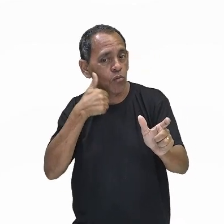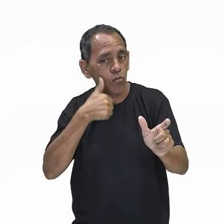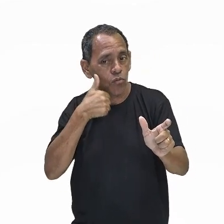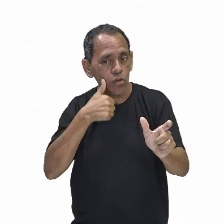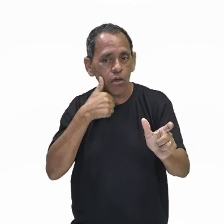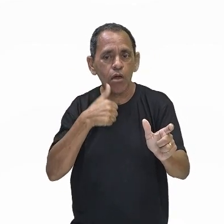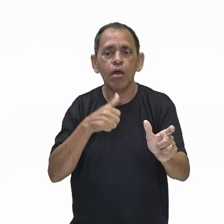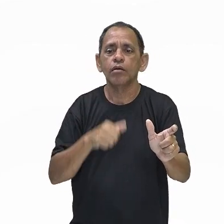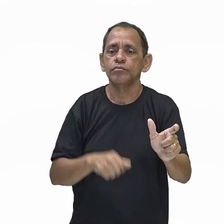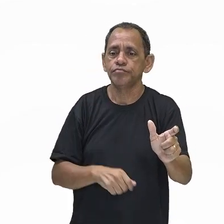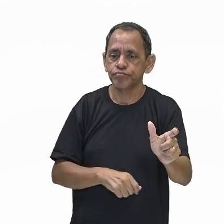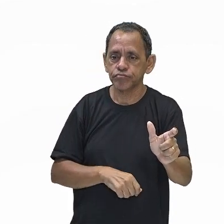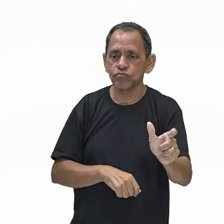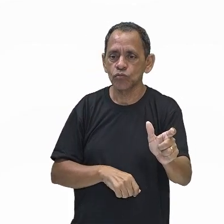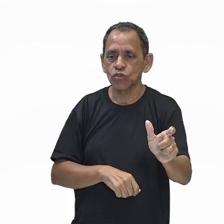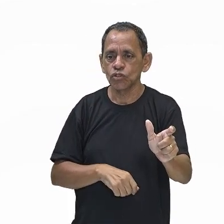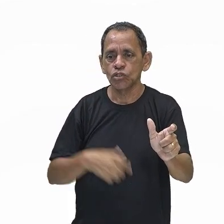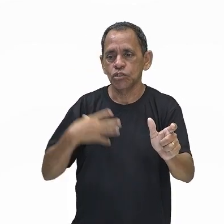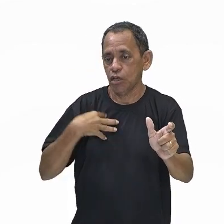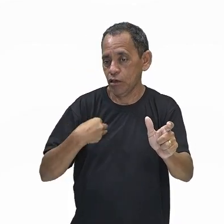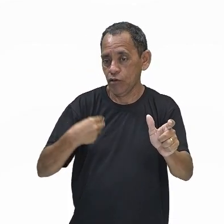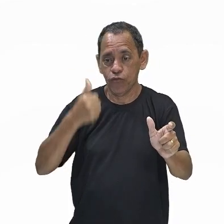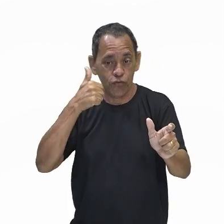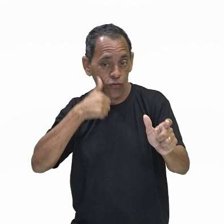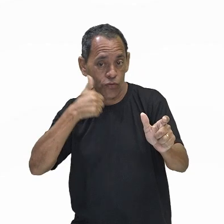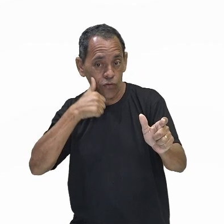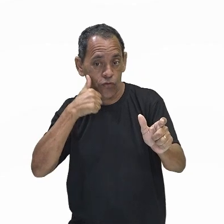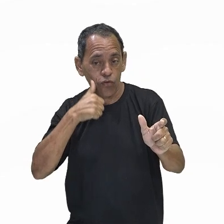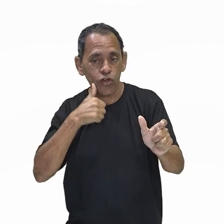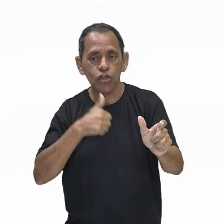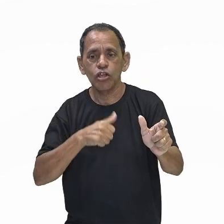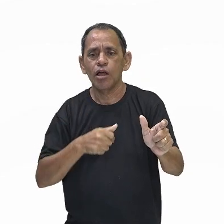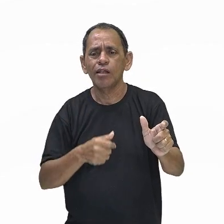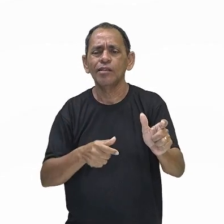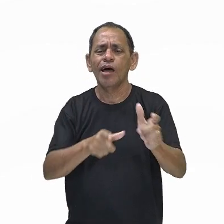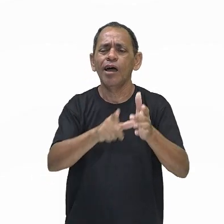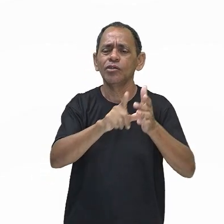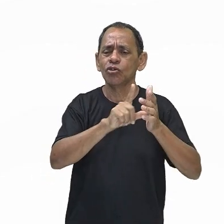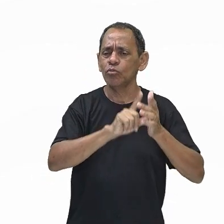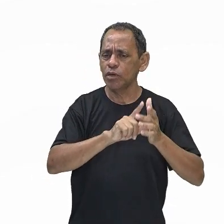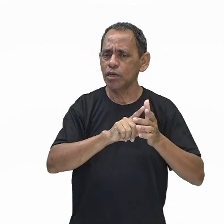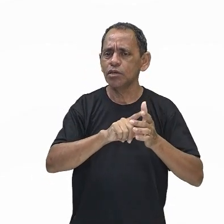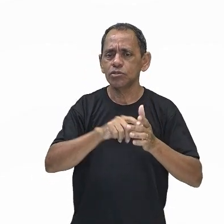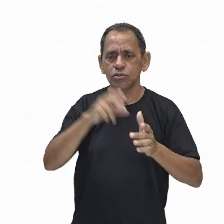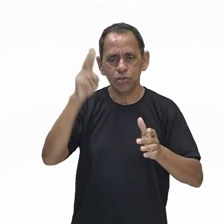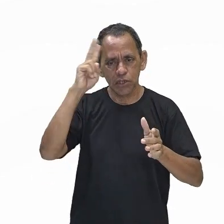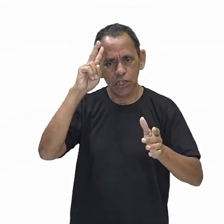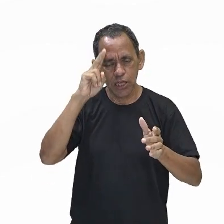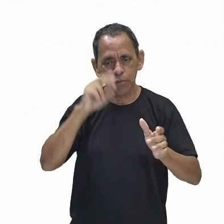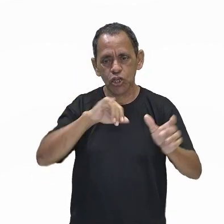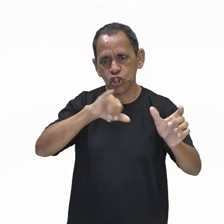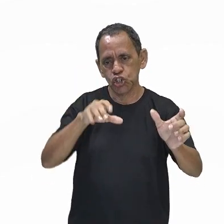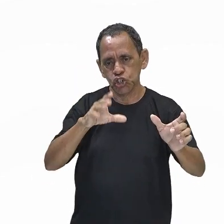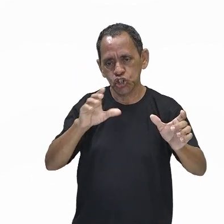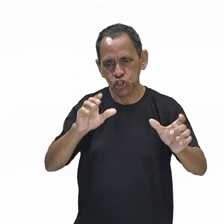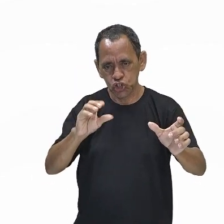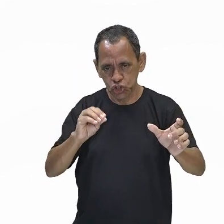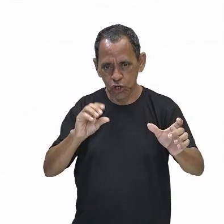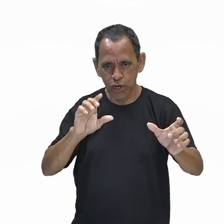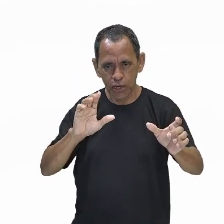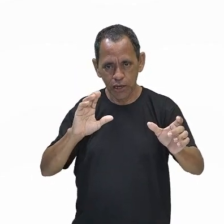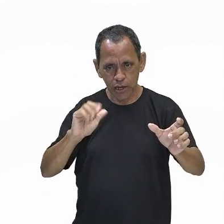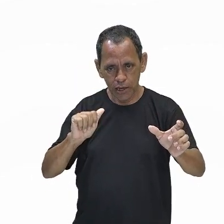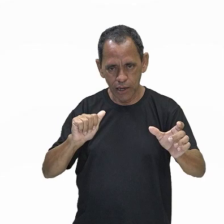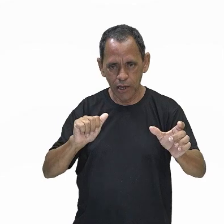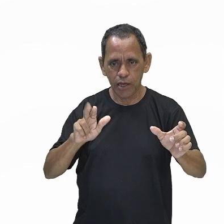Joca Ramiro, né? O cangaceiro lá do comecinho, que teve um ato de misericórdia. Então, ali que ele descobre